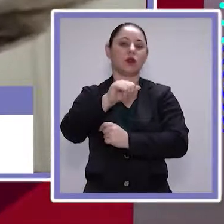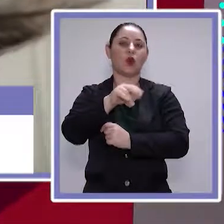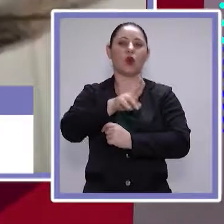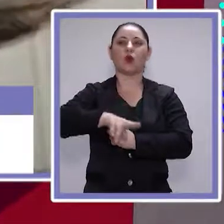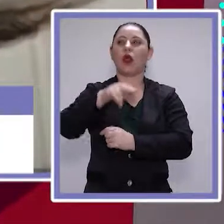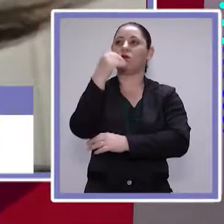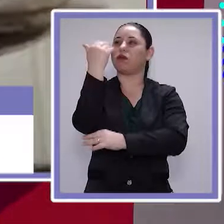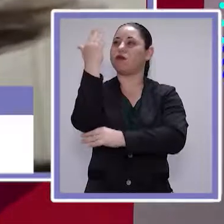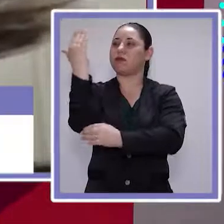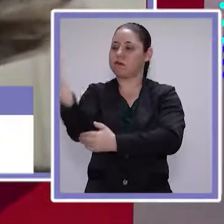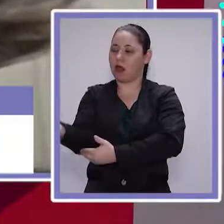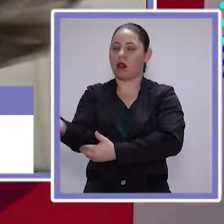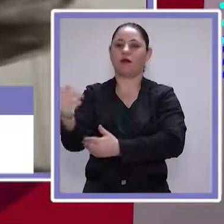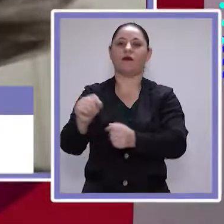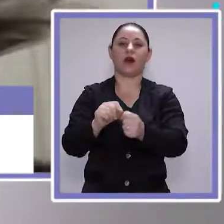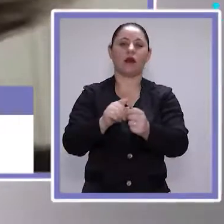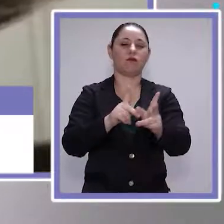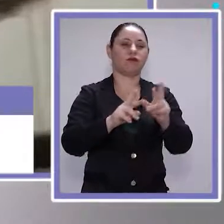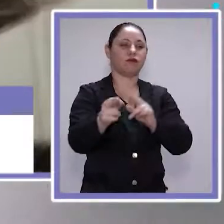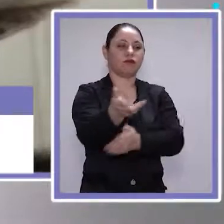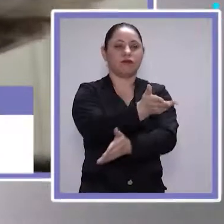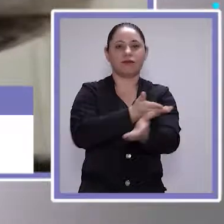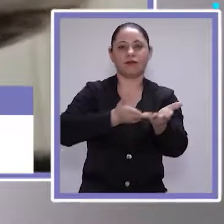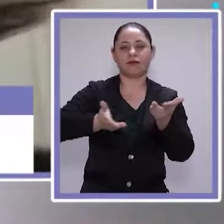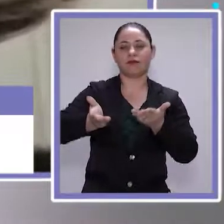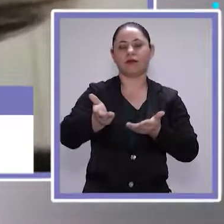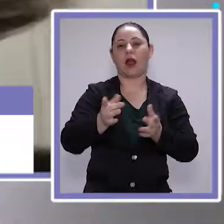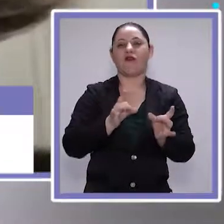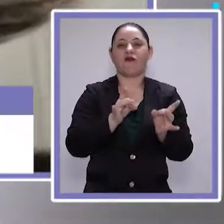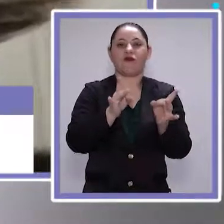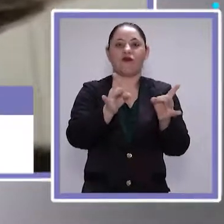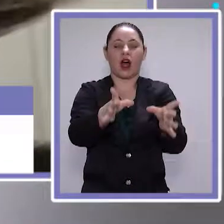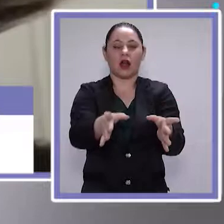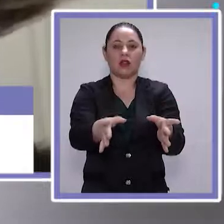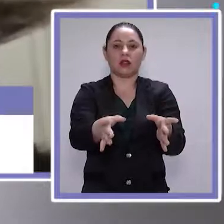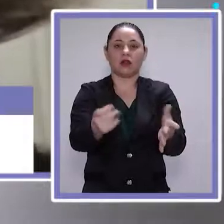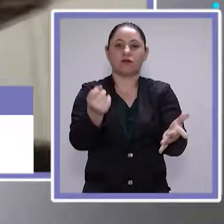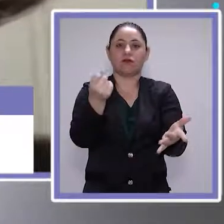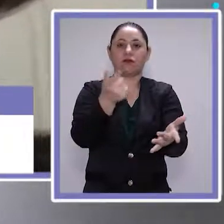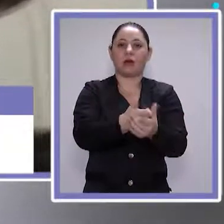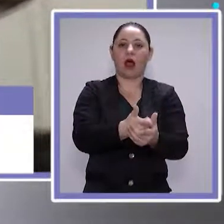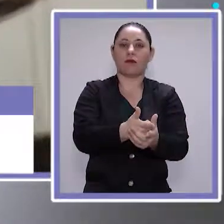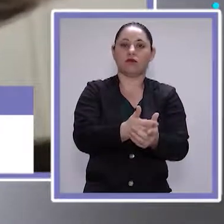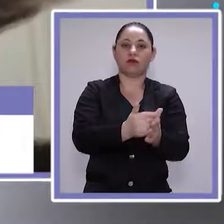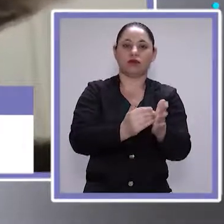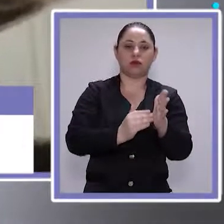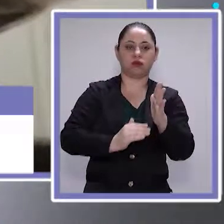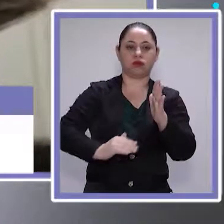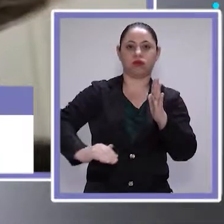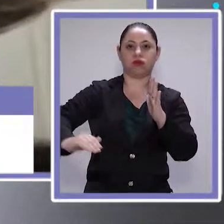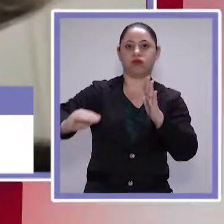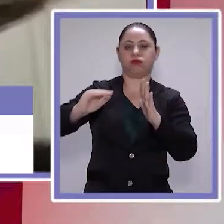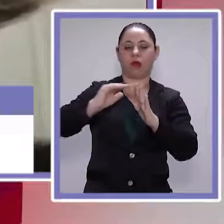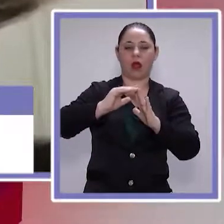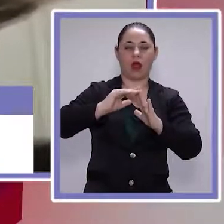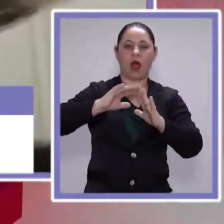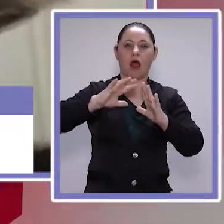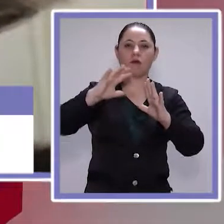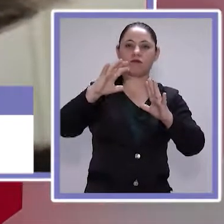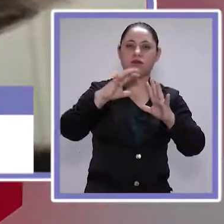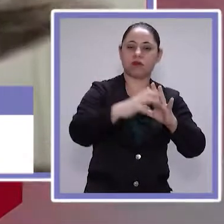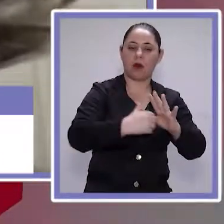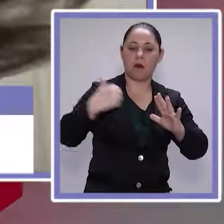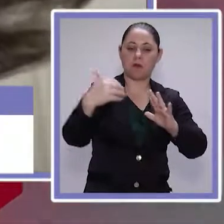nosso planeta. O que impacta isso, né? O que impacta isso é que no mundo nós temos uma economia